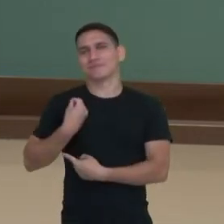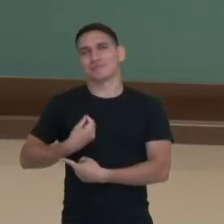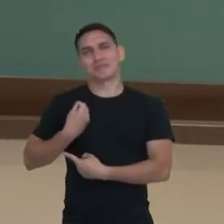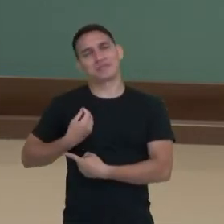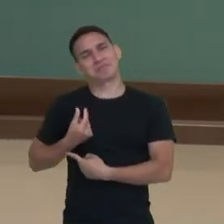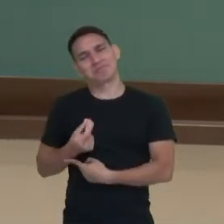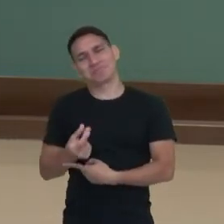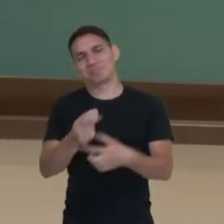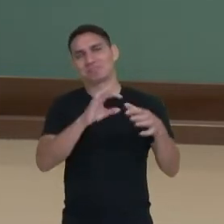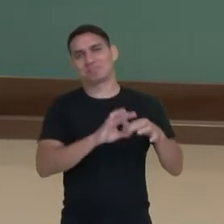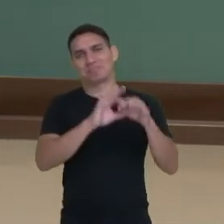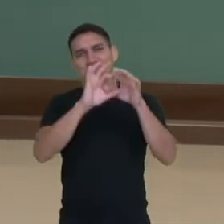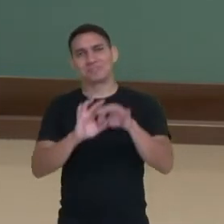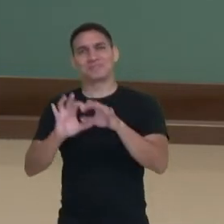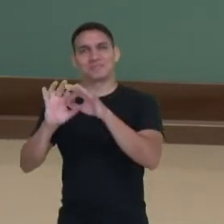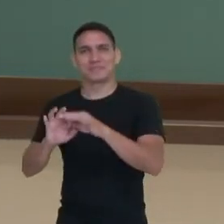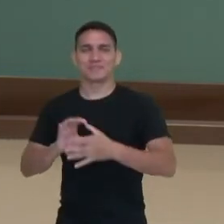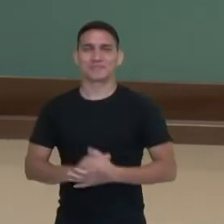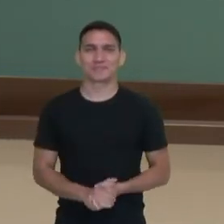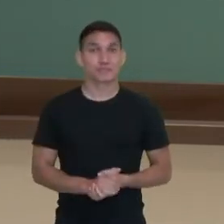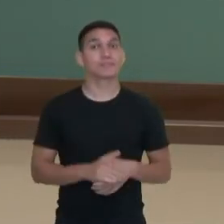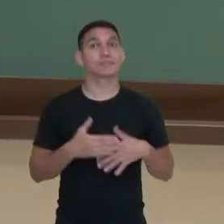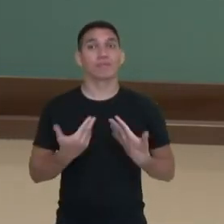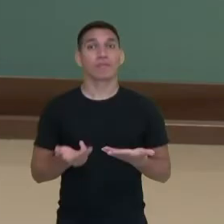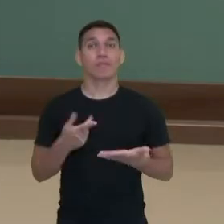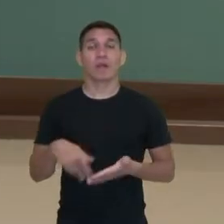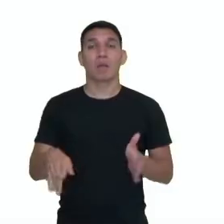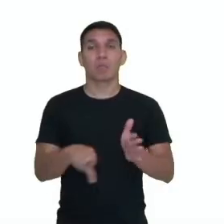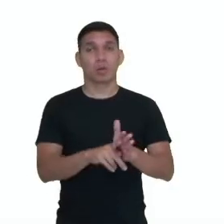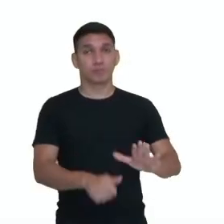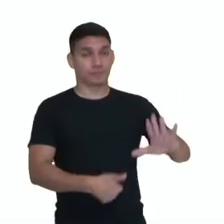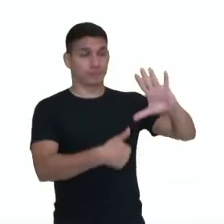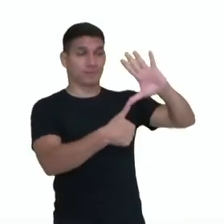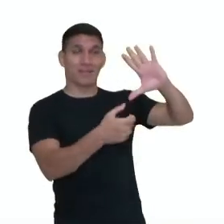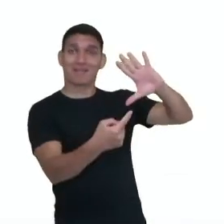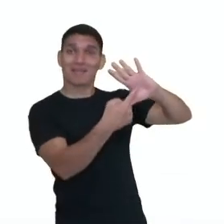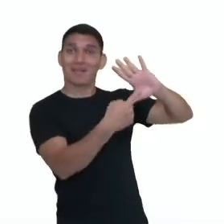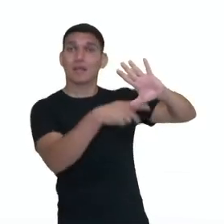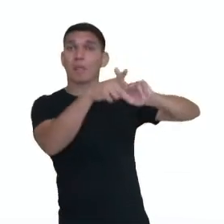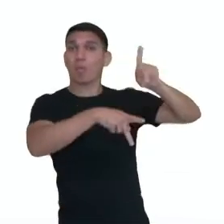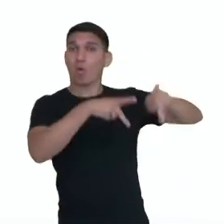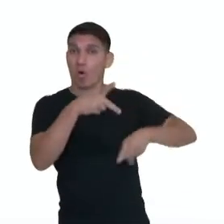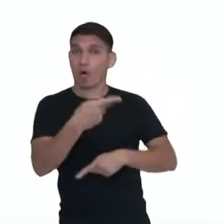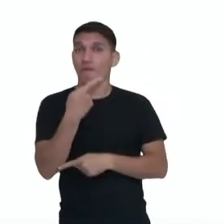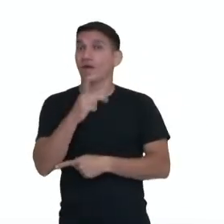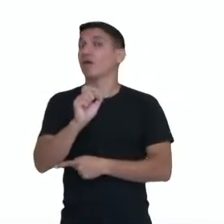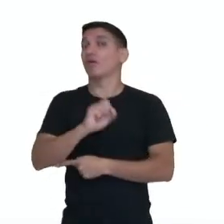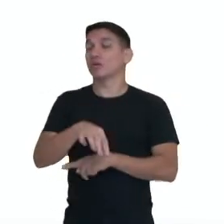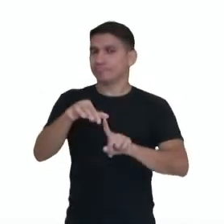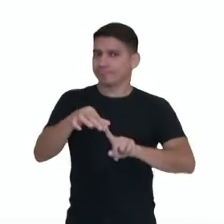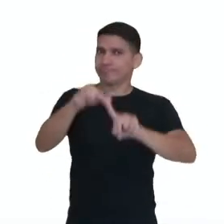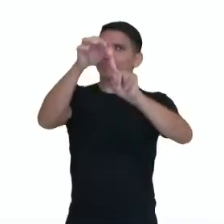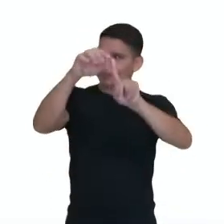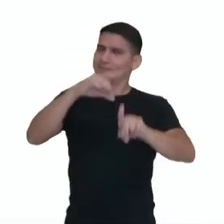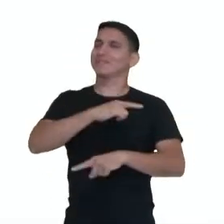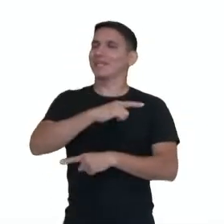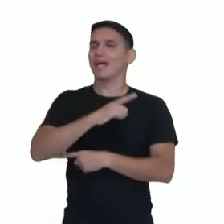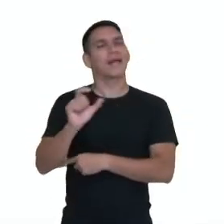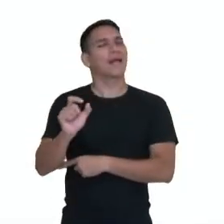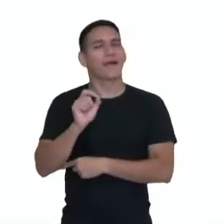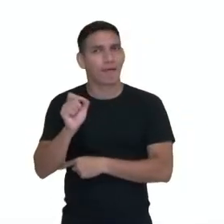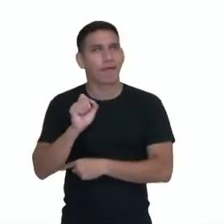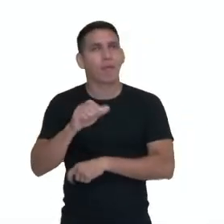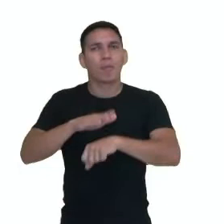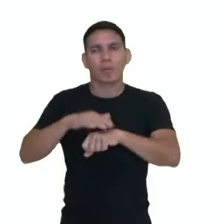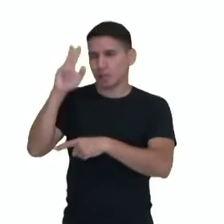Olímpicos, ok? Os norte-americanos também possuem destaque quando trata-se da história dessas